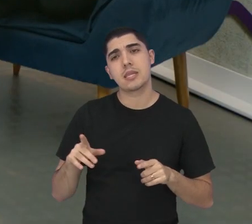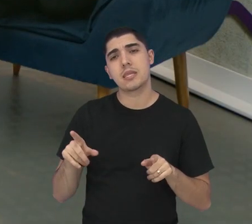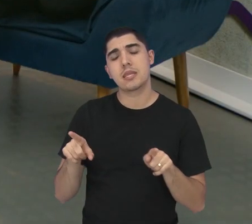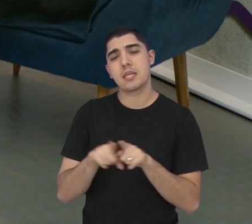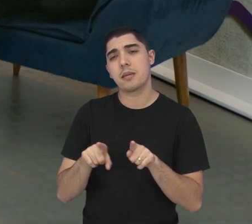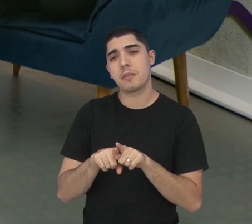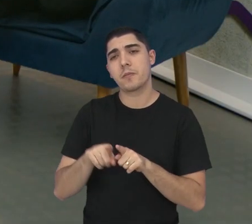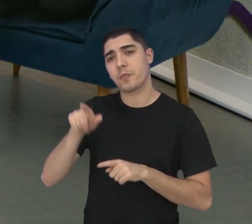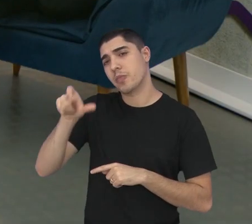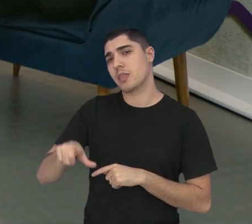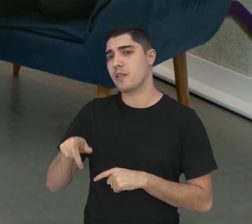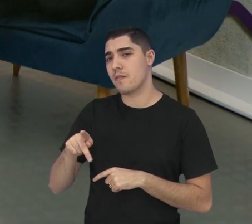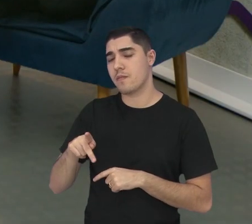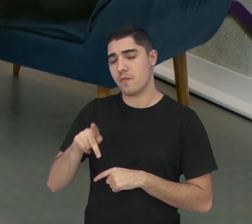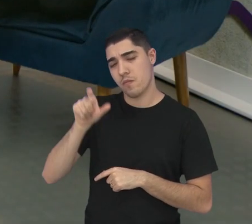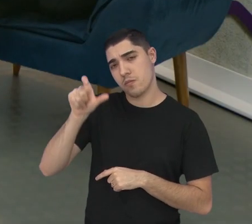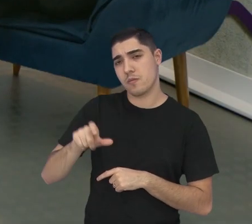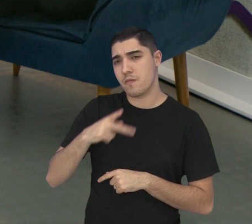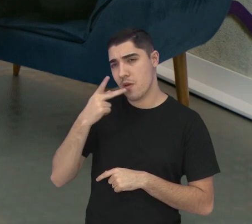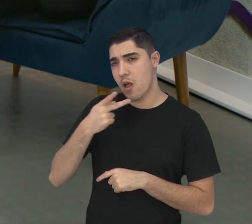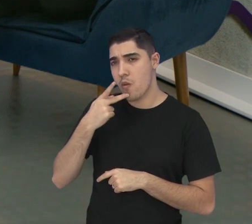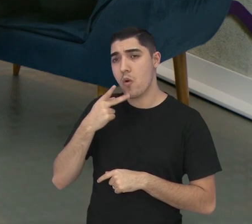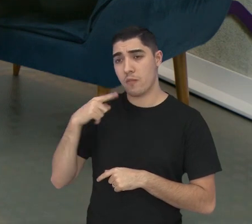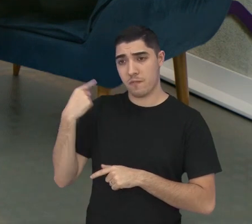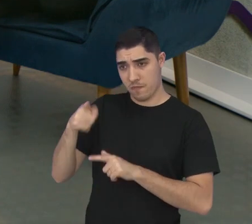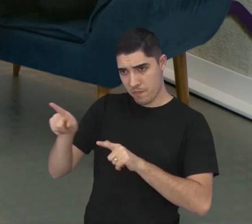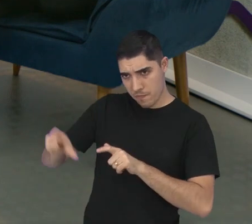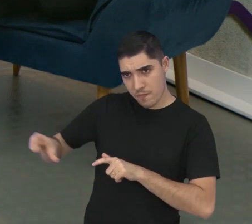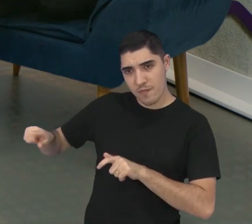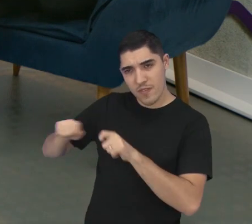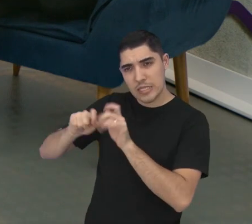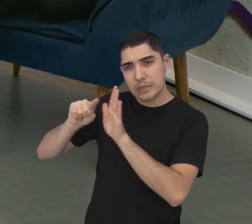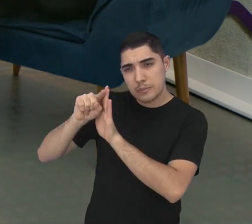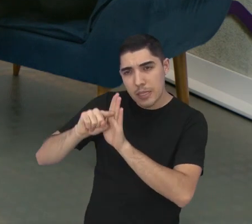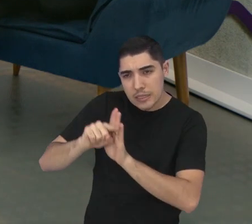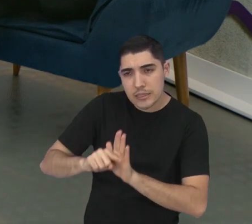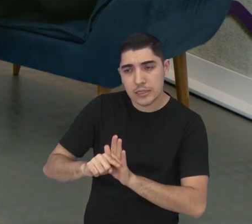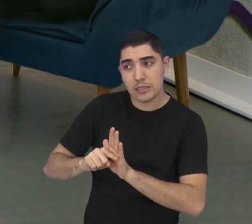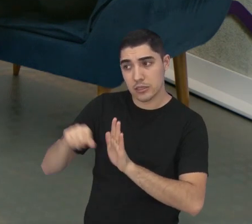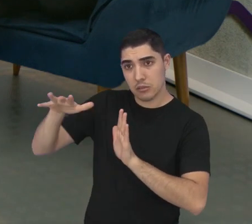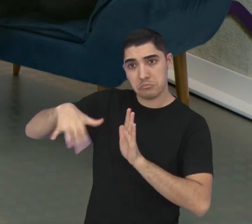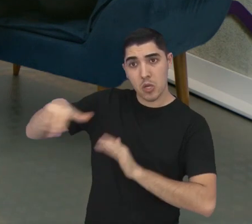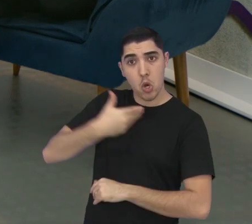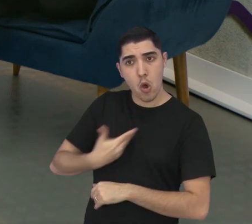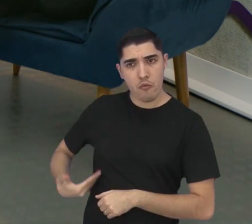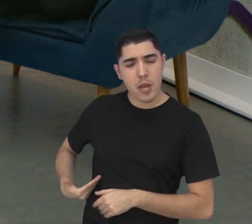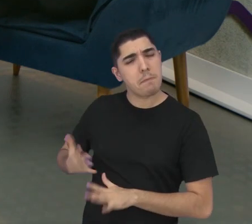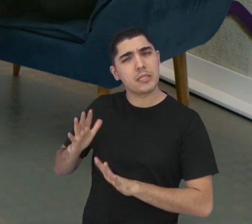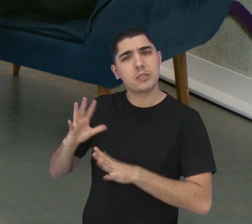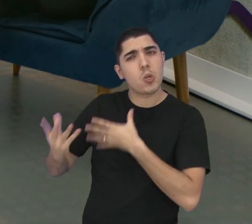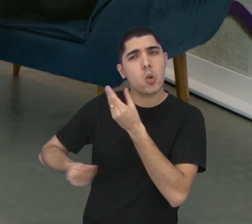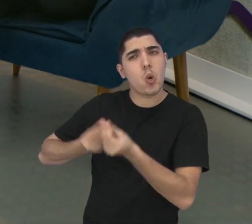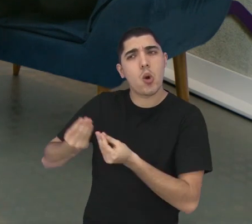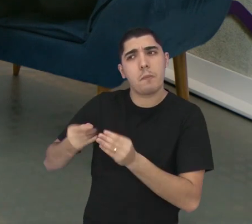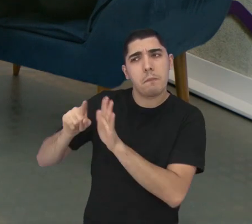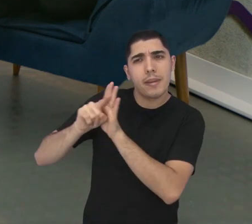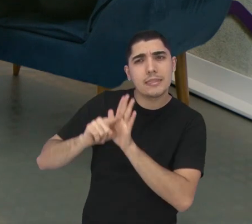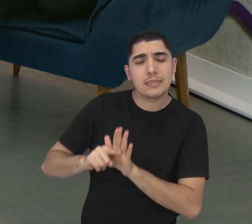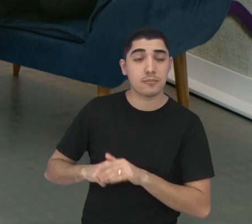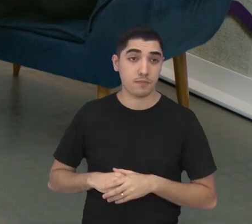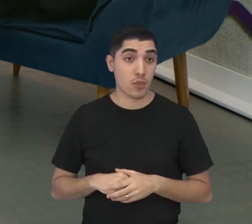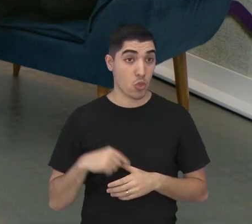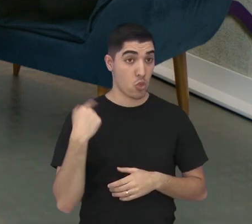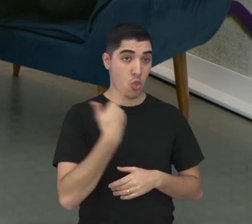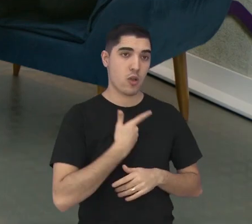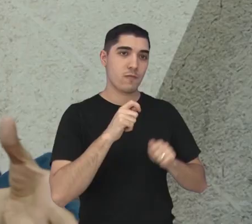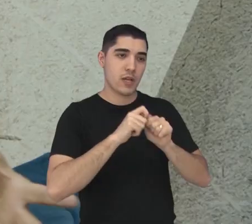você tinha comentado também que vocês fazem pesquisas, né? Até para o poder público. Como que funciona isso?